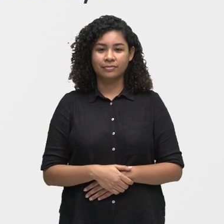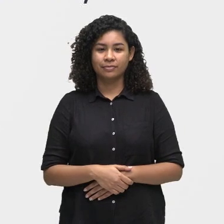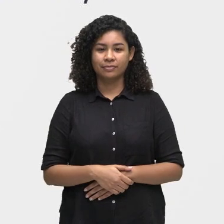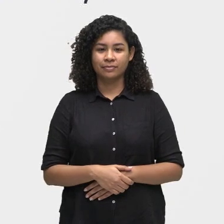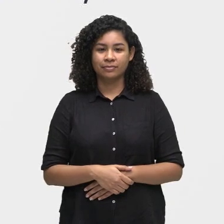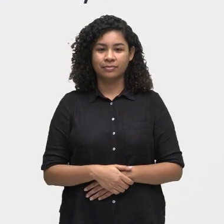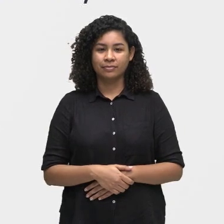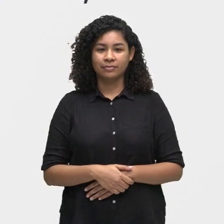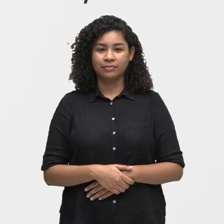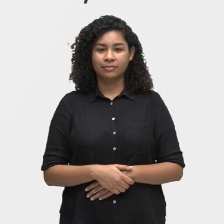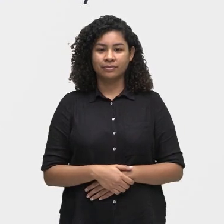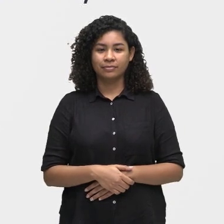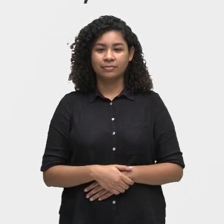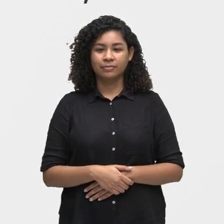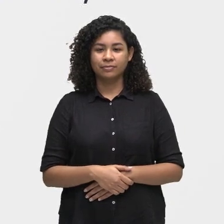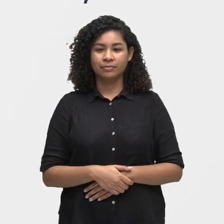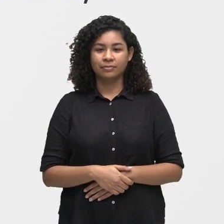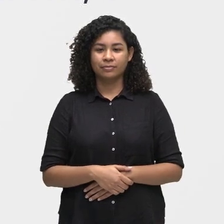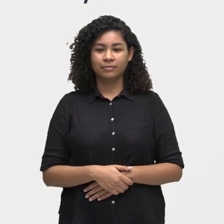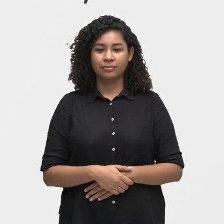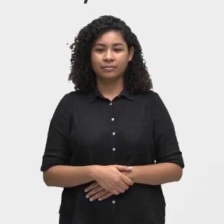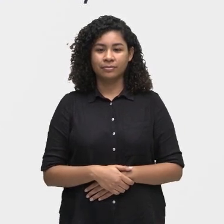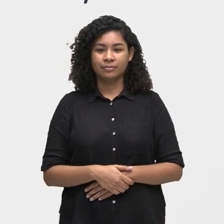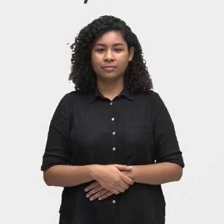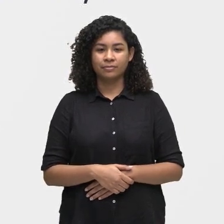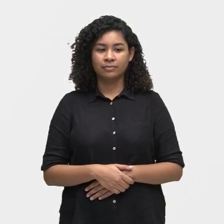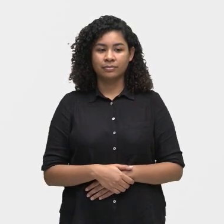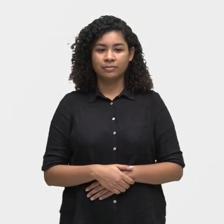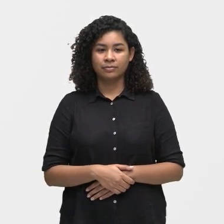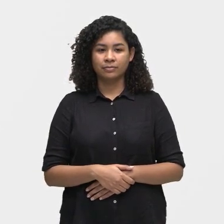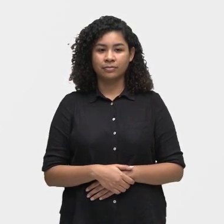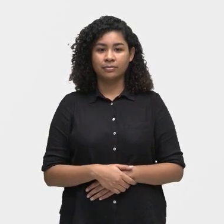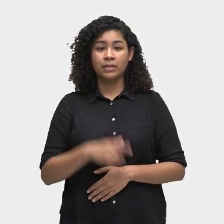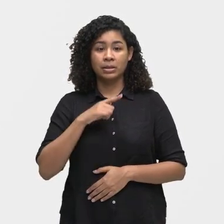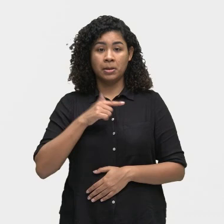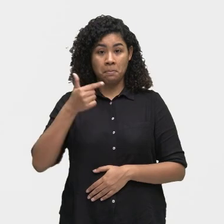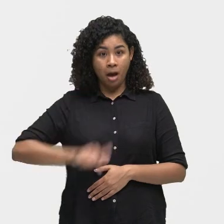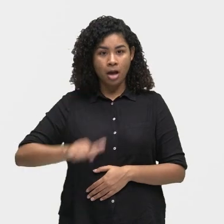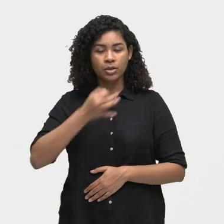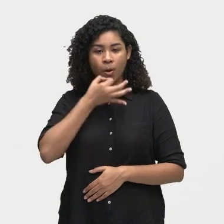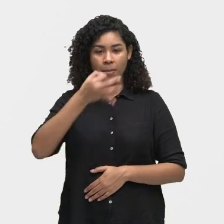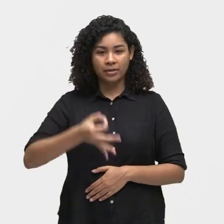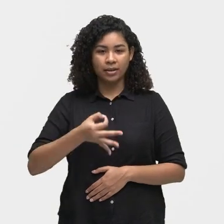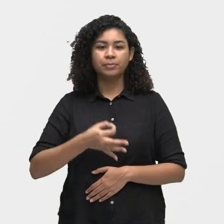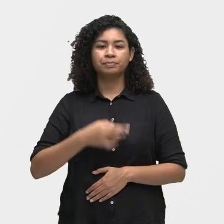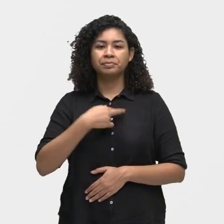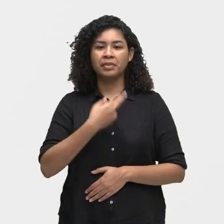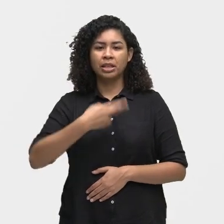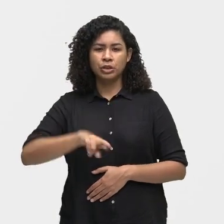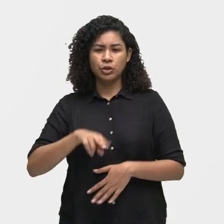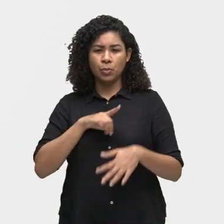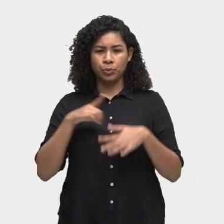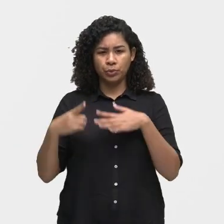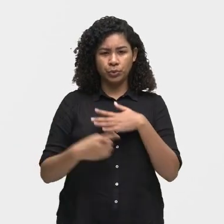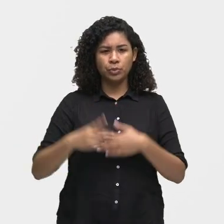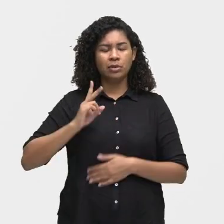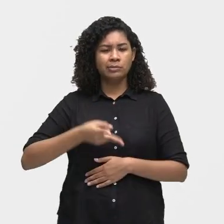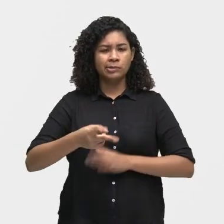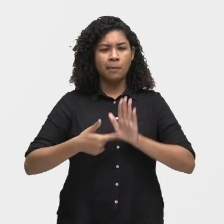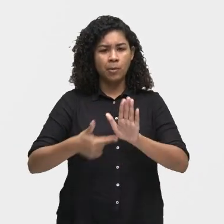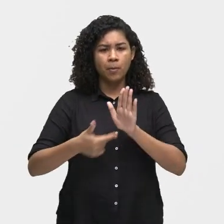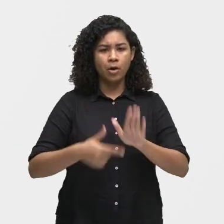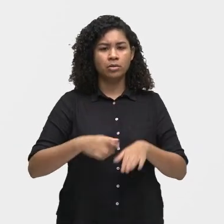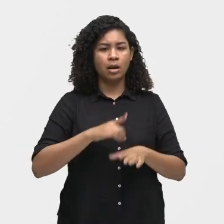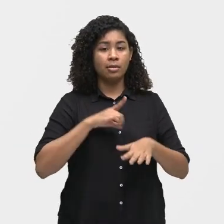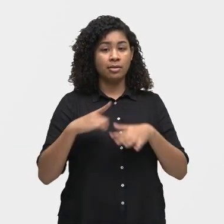Ok, ainda tem mais comentário, né? Nas religiões politeístas se reflete nos deuses um pouco do